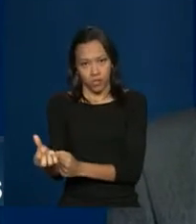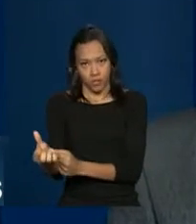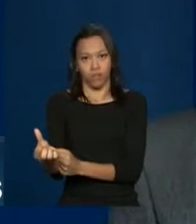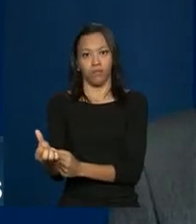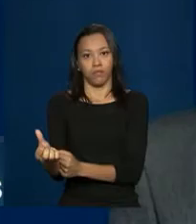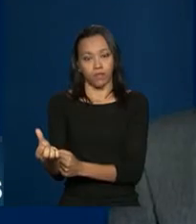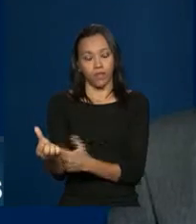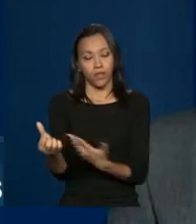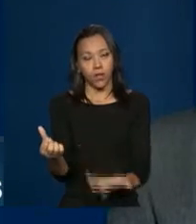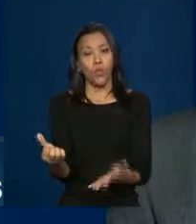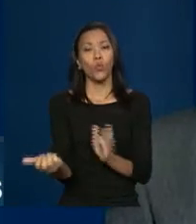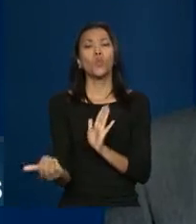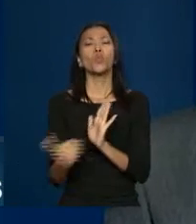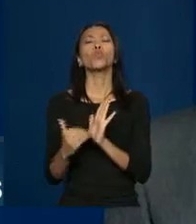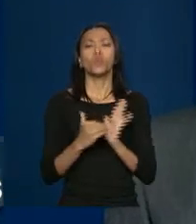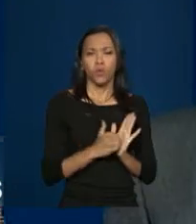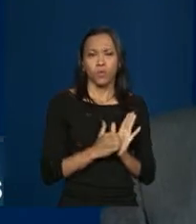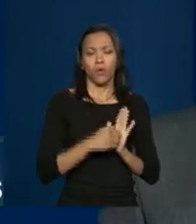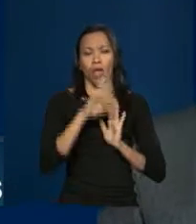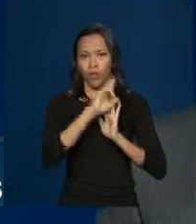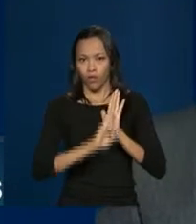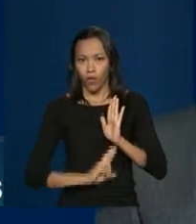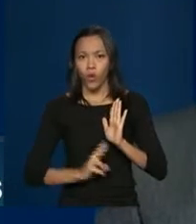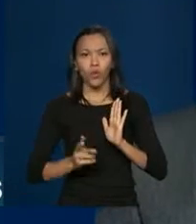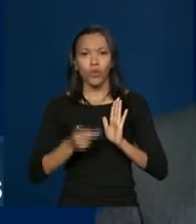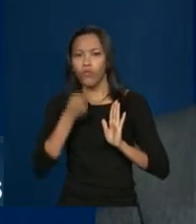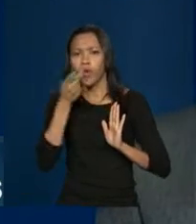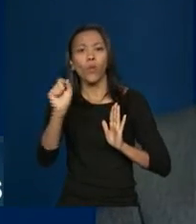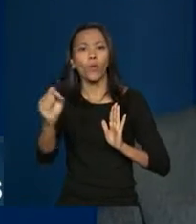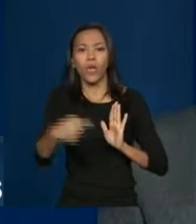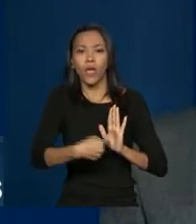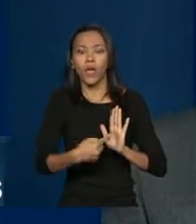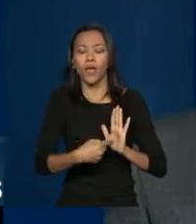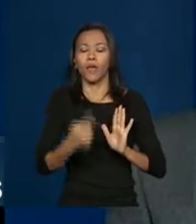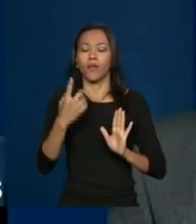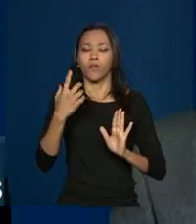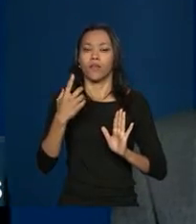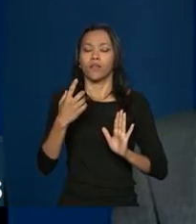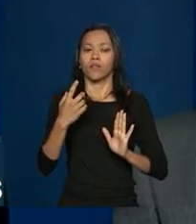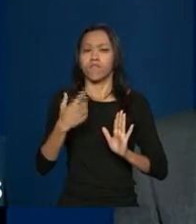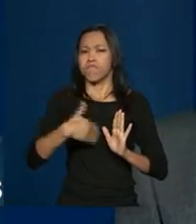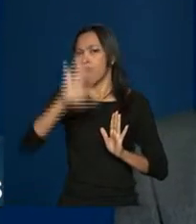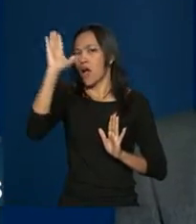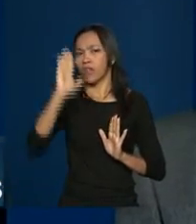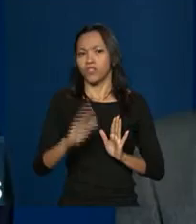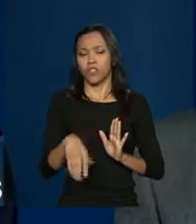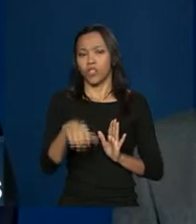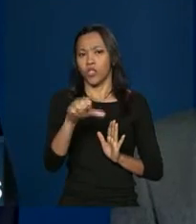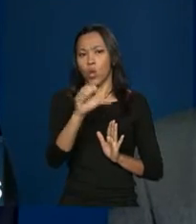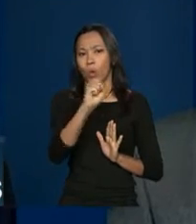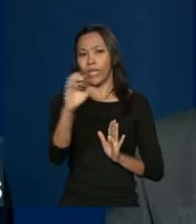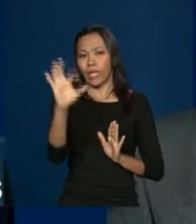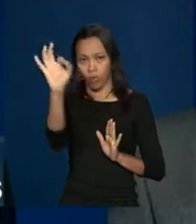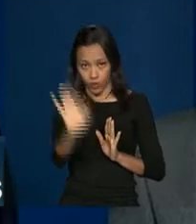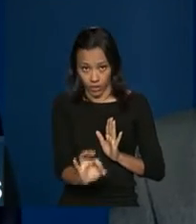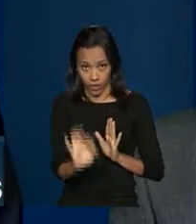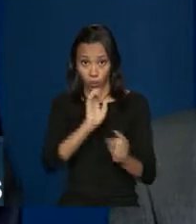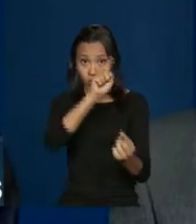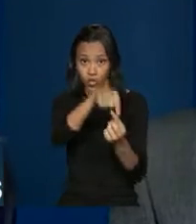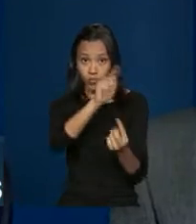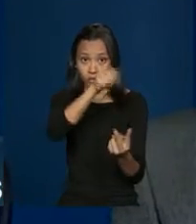2016. Cujo último relatório identificou o cumprimento de mais de 80% das metas que